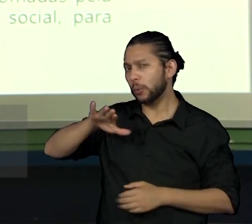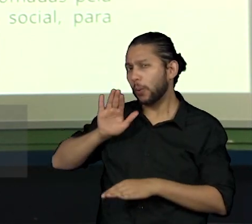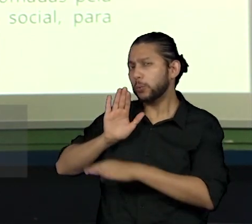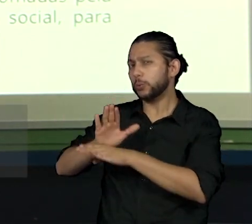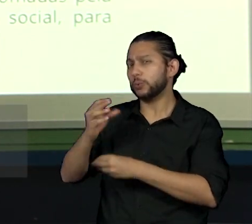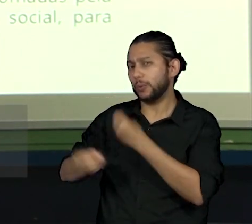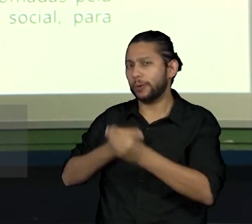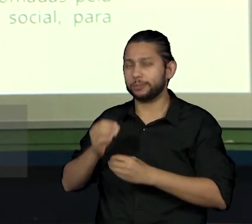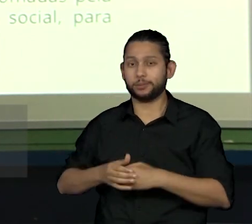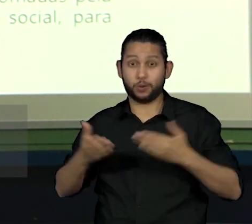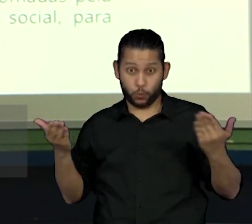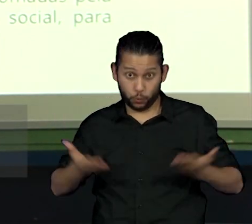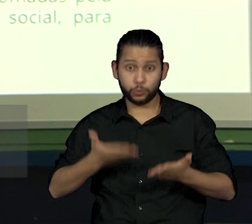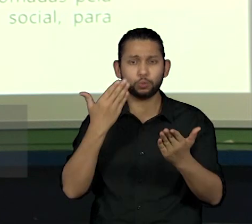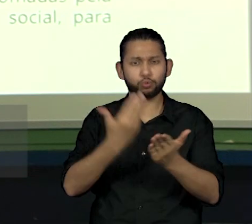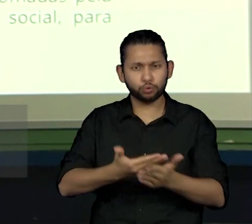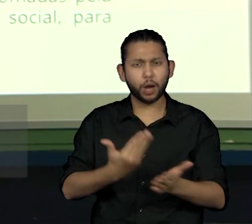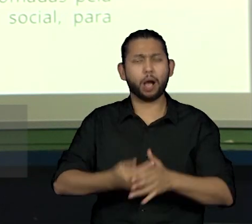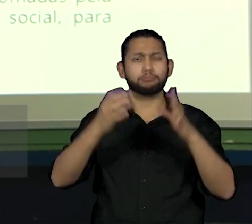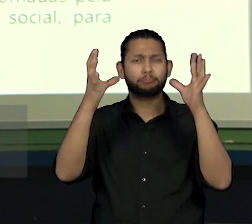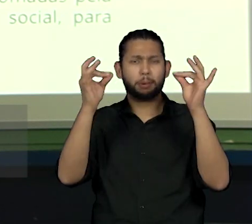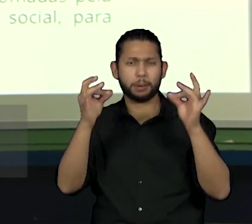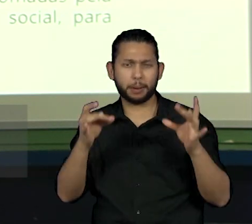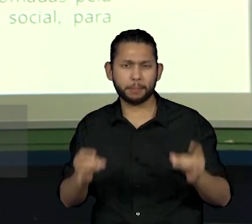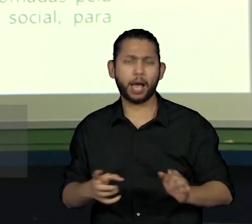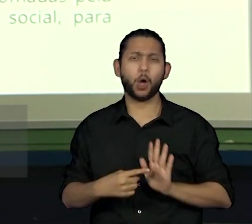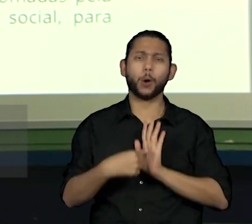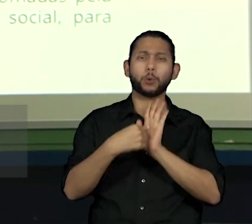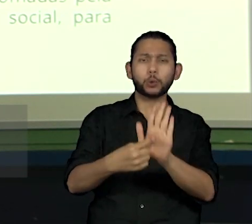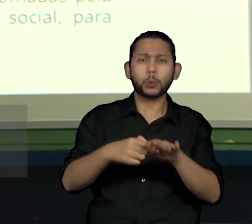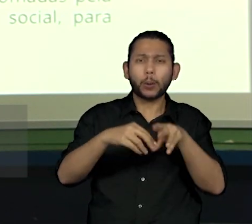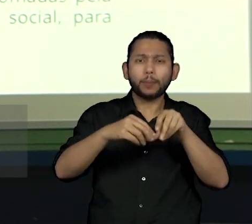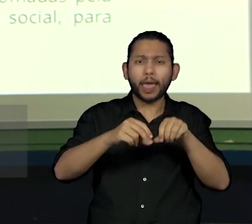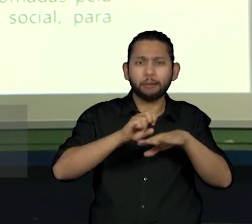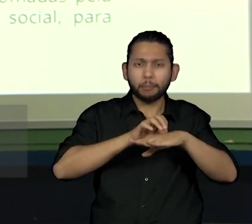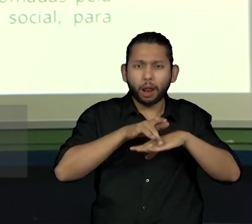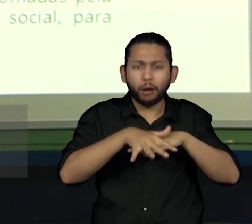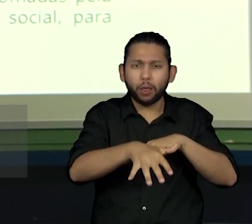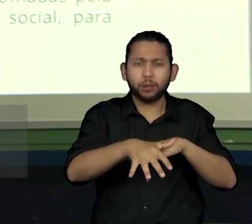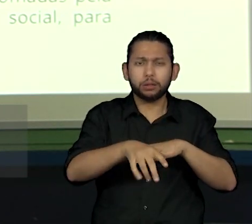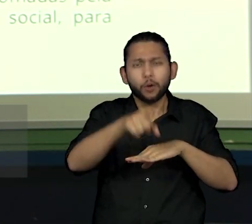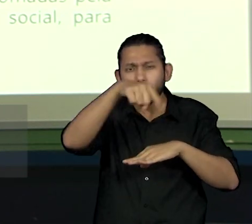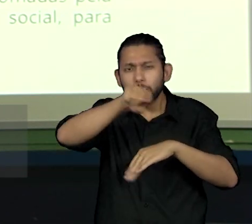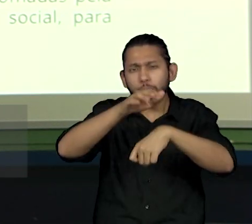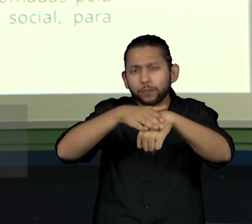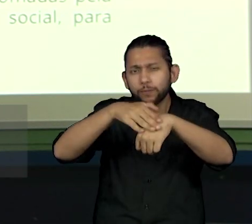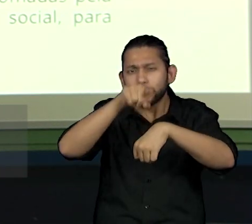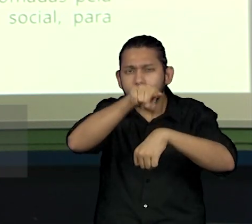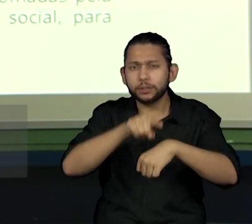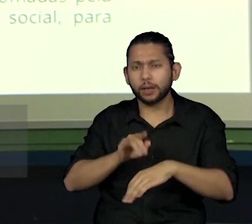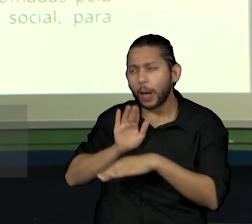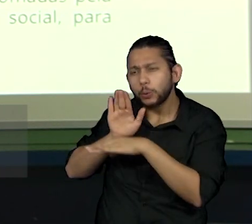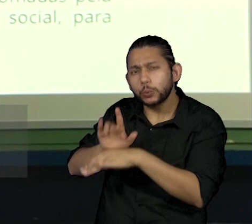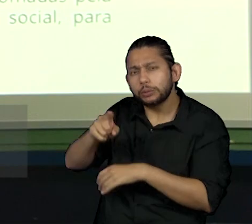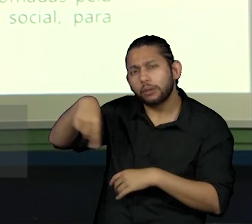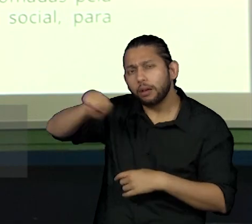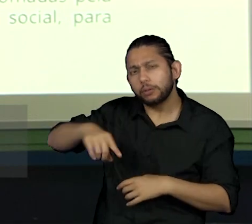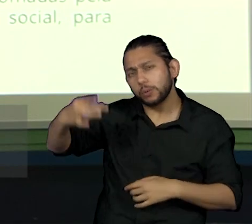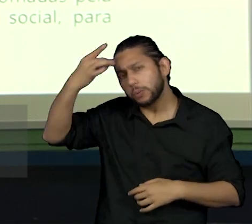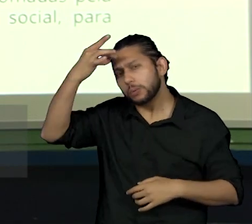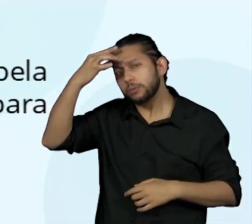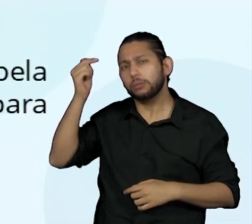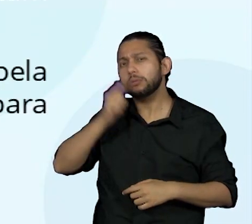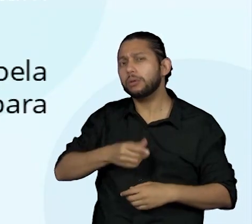aula aqui hoje inteira falando, você viu o experimento. Como você pode conscientizar as pessoas que estão próximas a